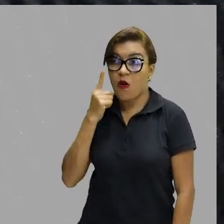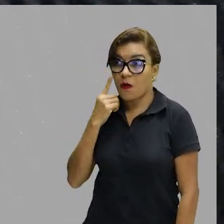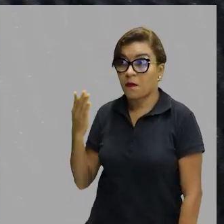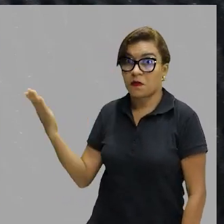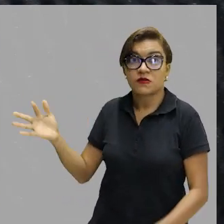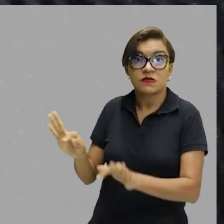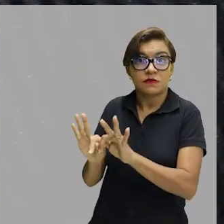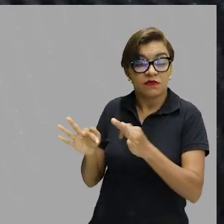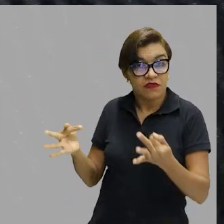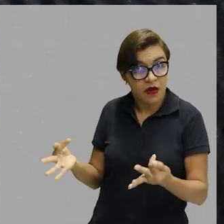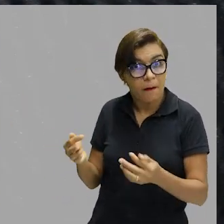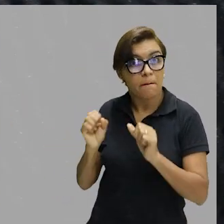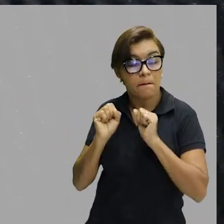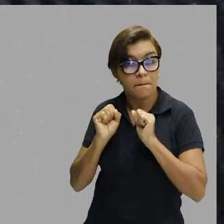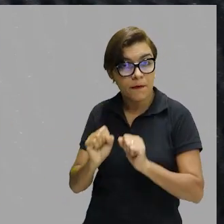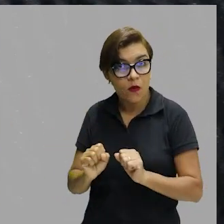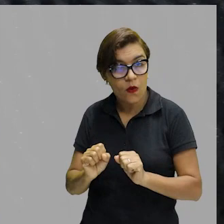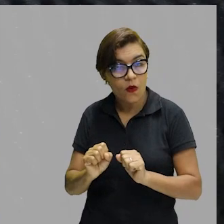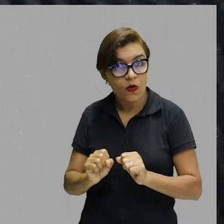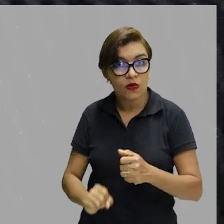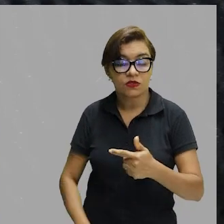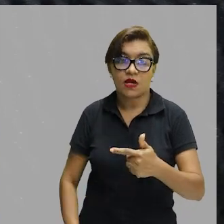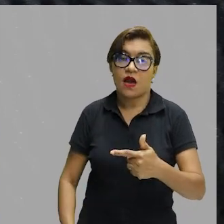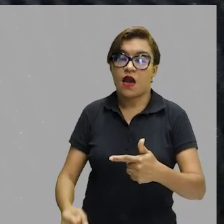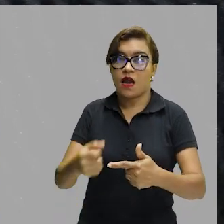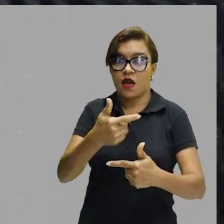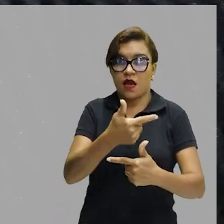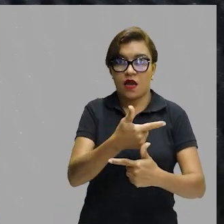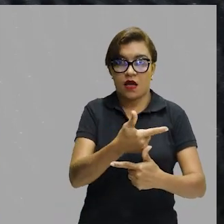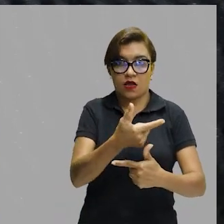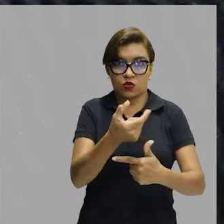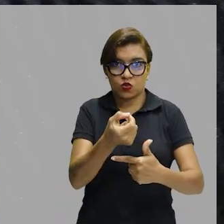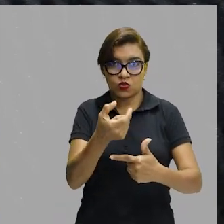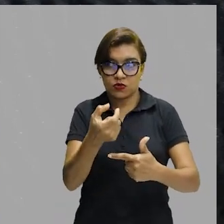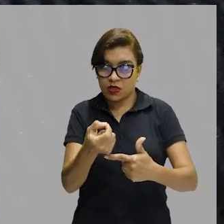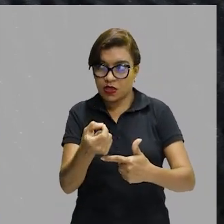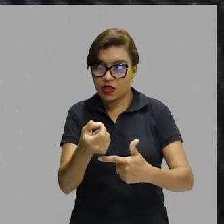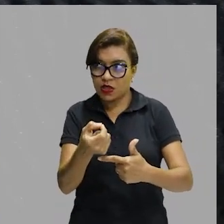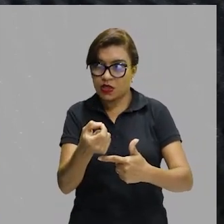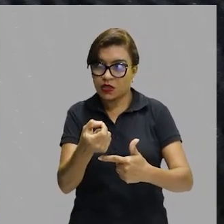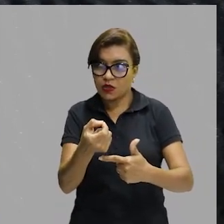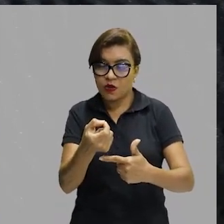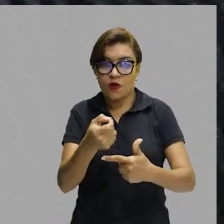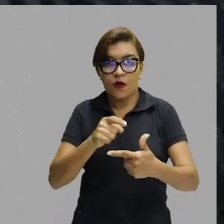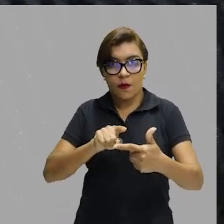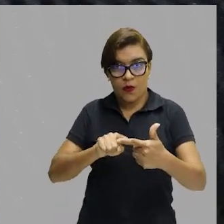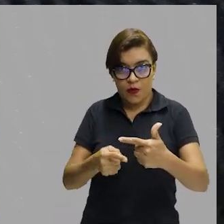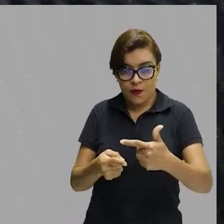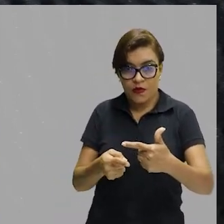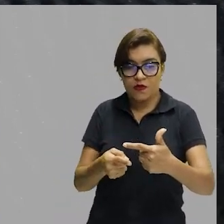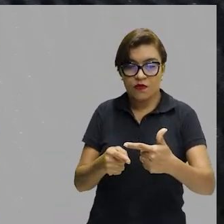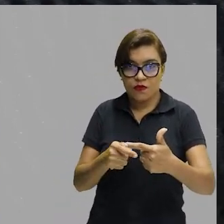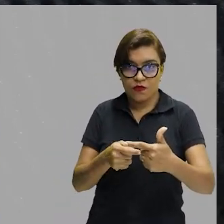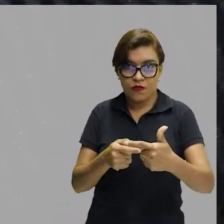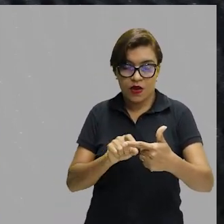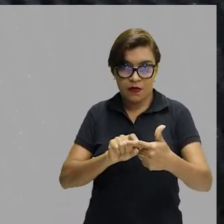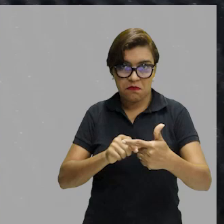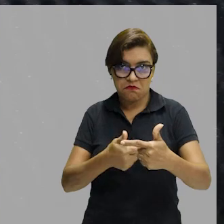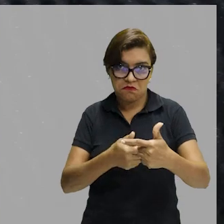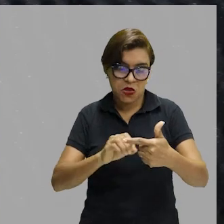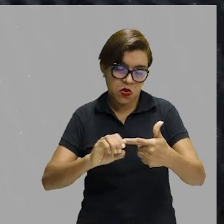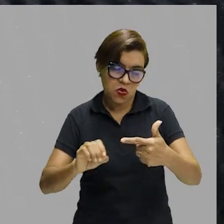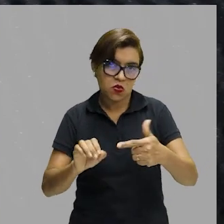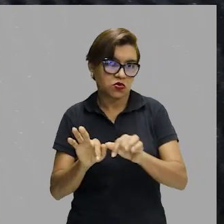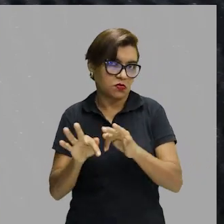simplificar aqui, ó, 200 por 1.000, certo? 200 dividido por 200, 1. 1.000 dividido por 200, 5. Podemos